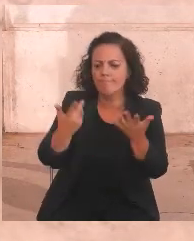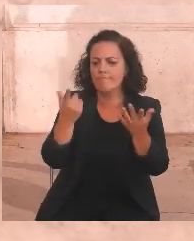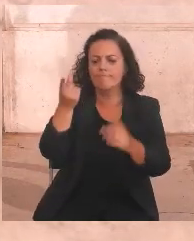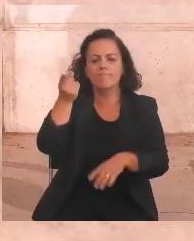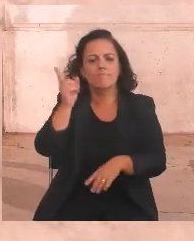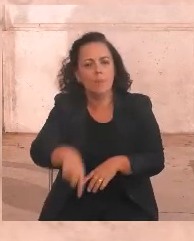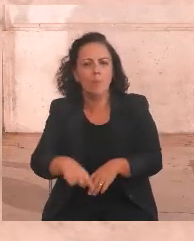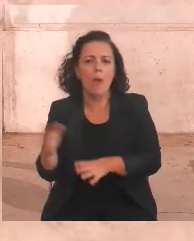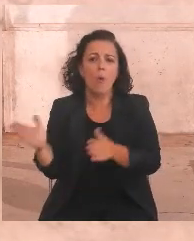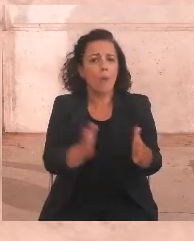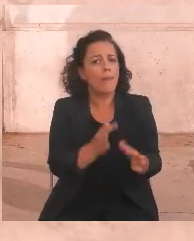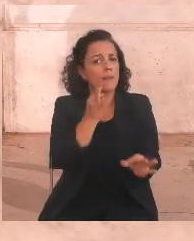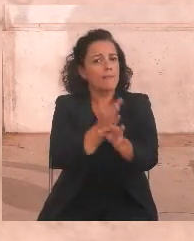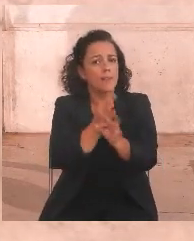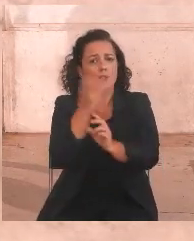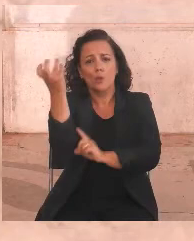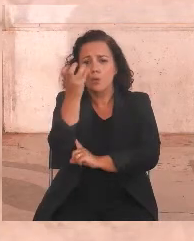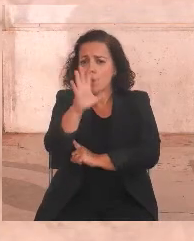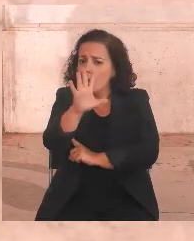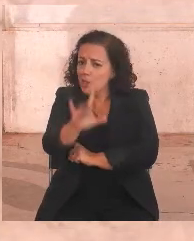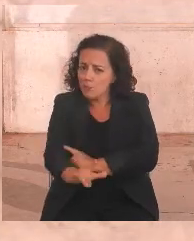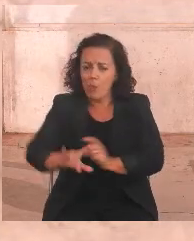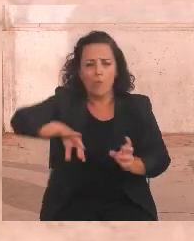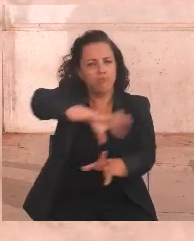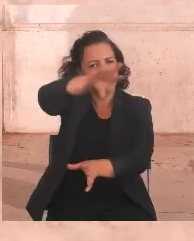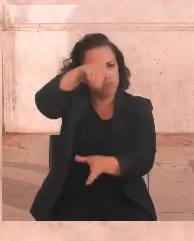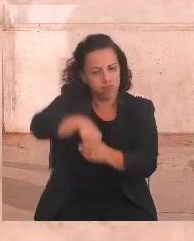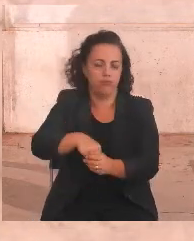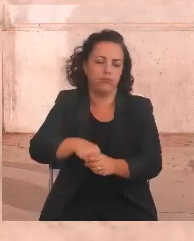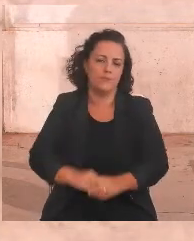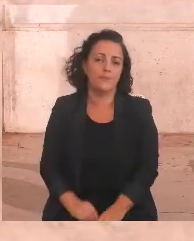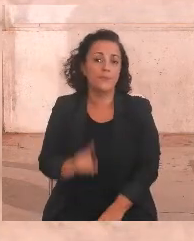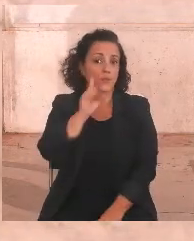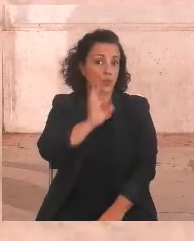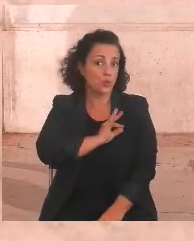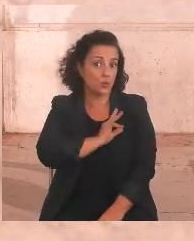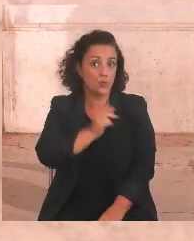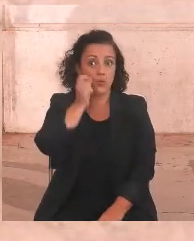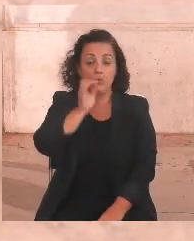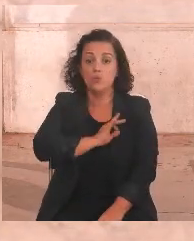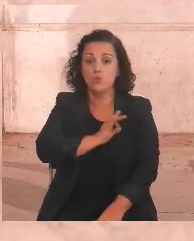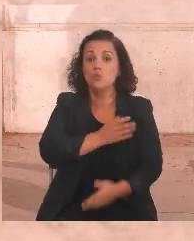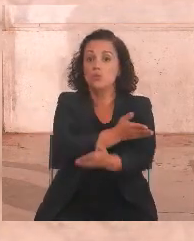das tradições culturais de Lisboa. Minhas senhoras e meus senhores,